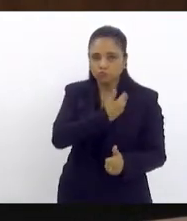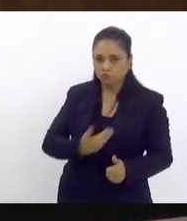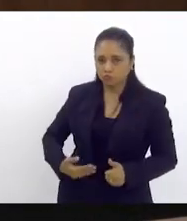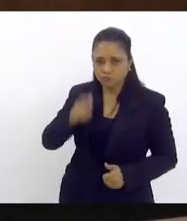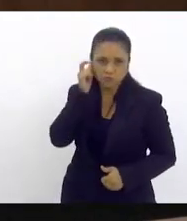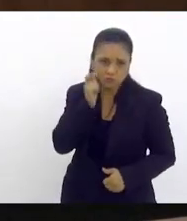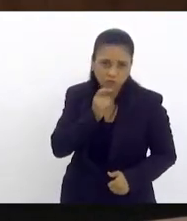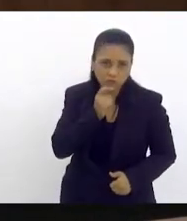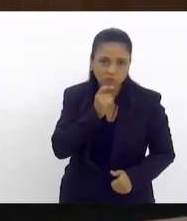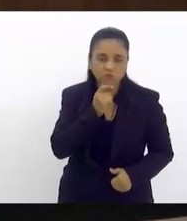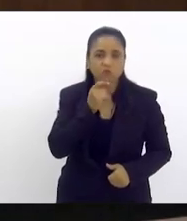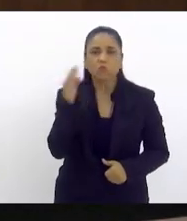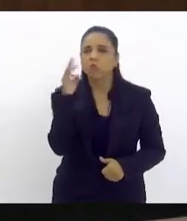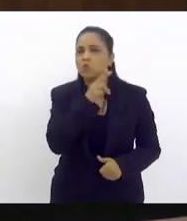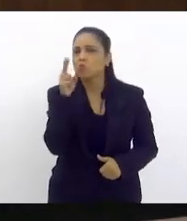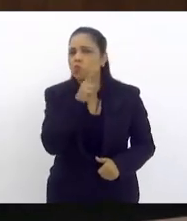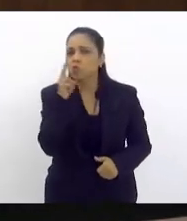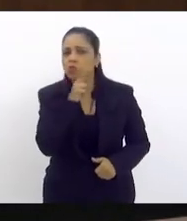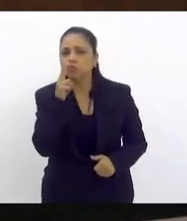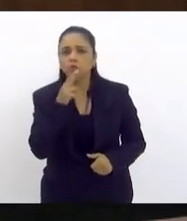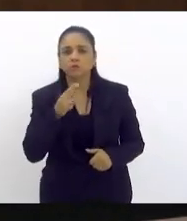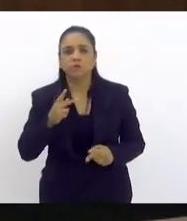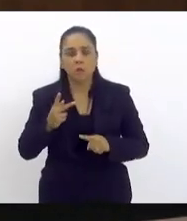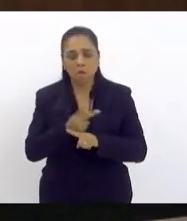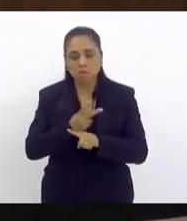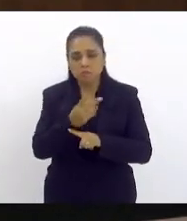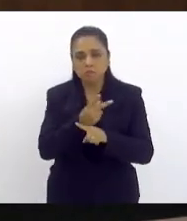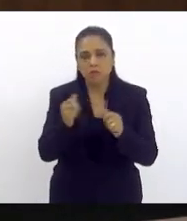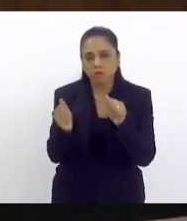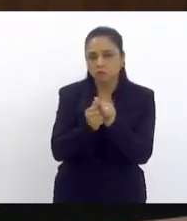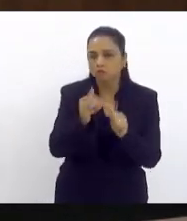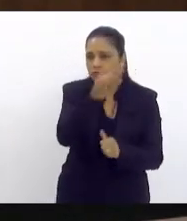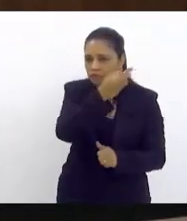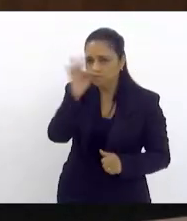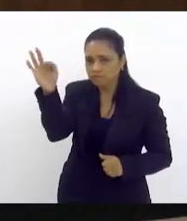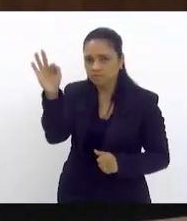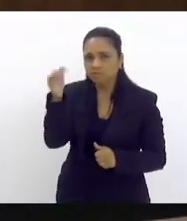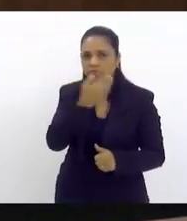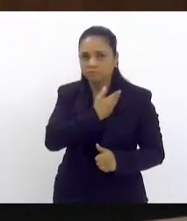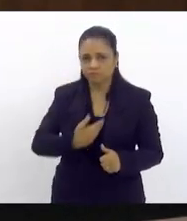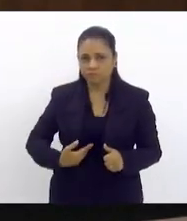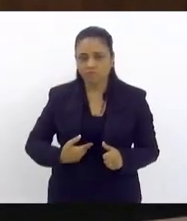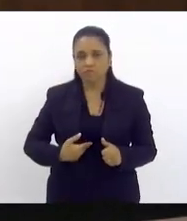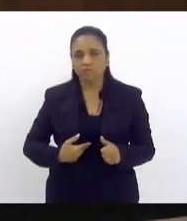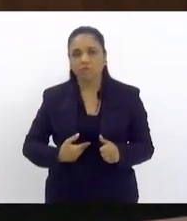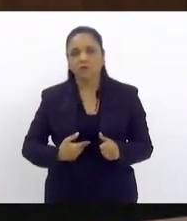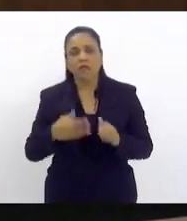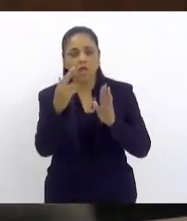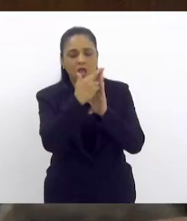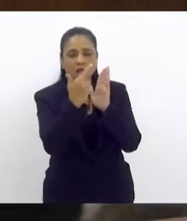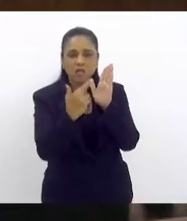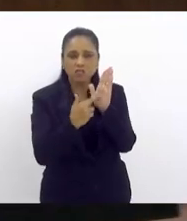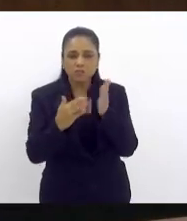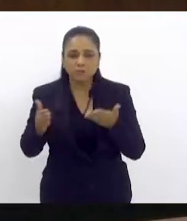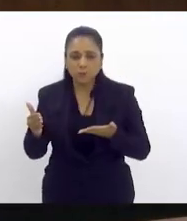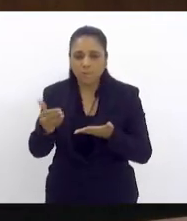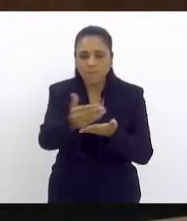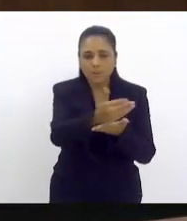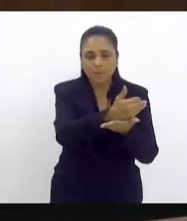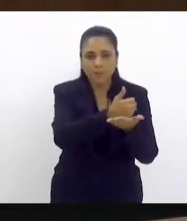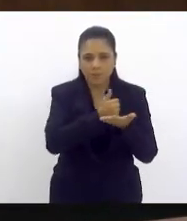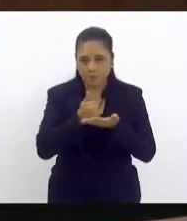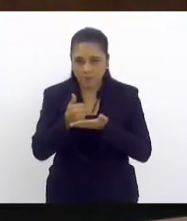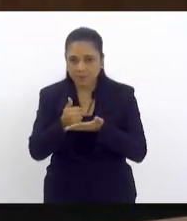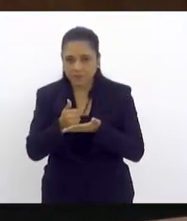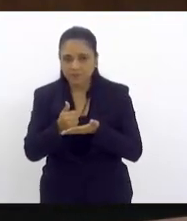Castro, da urgência que nós temos de buscar junto ao governo federal a repactuação do regime de recuperação fiscal, tendo em vista que